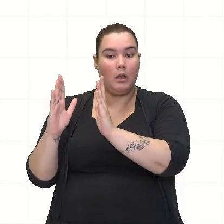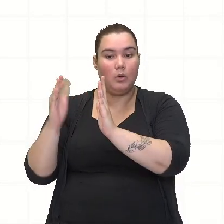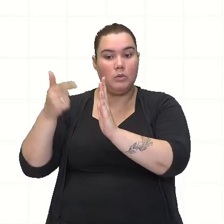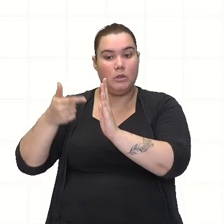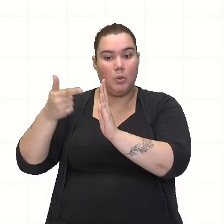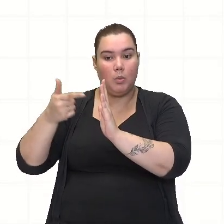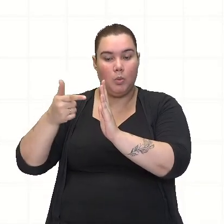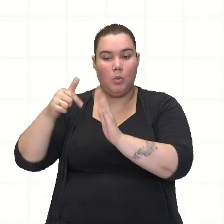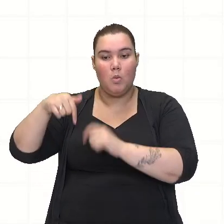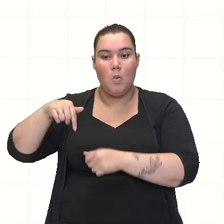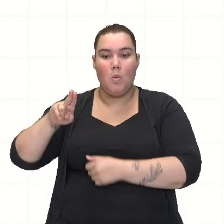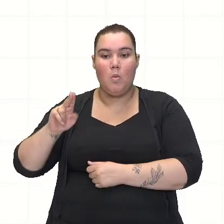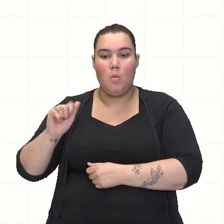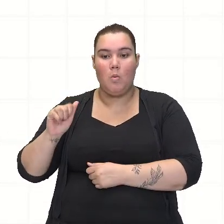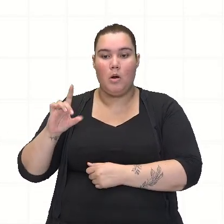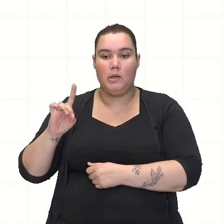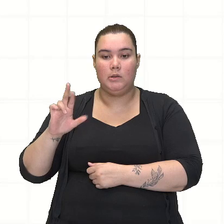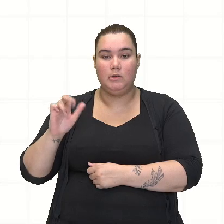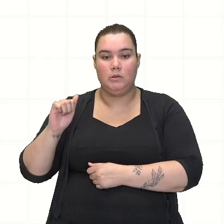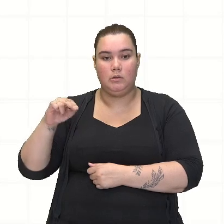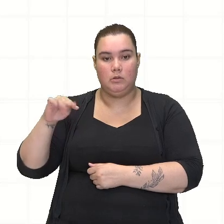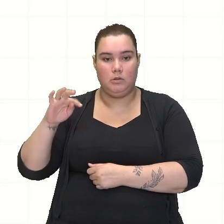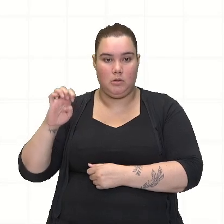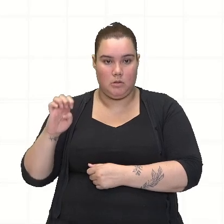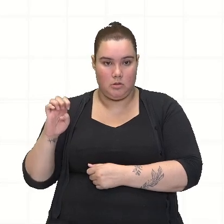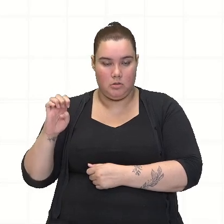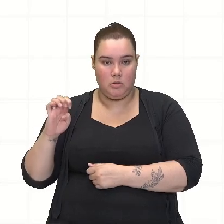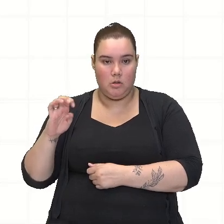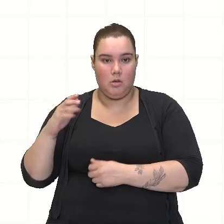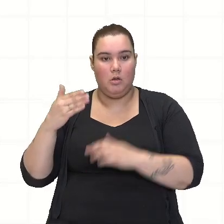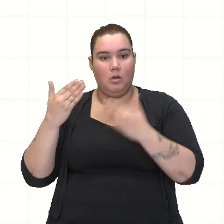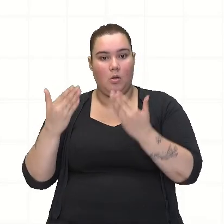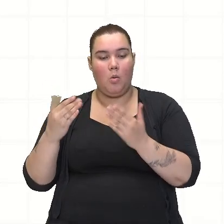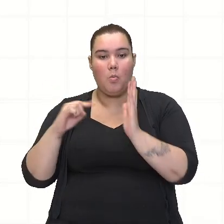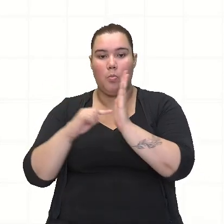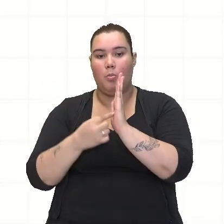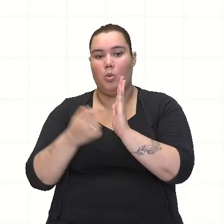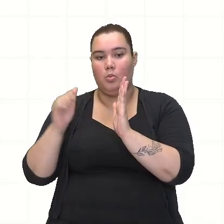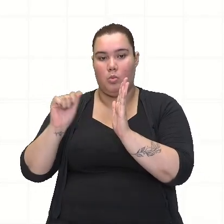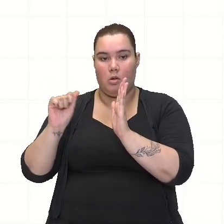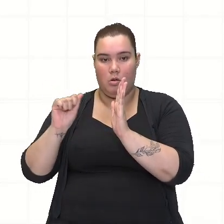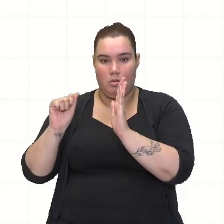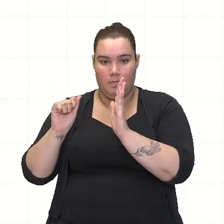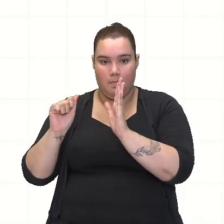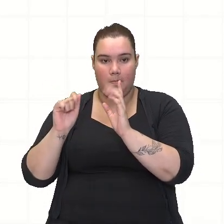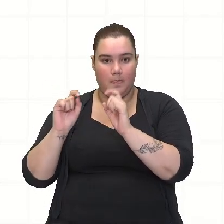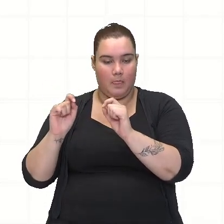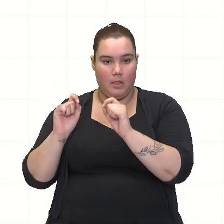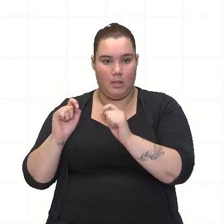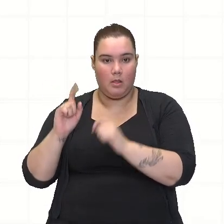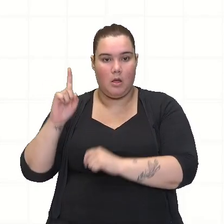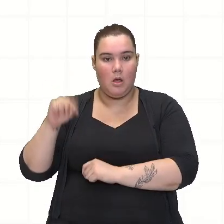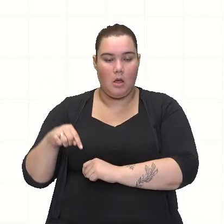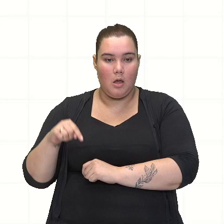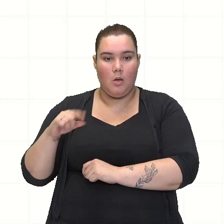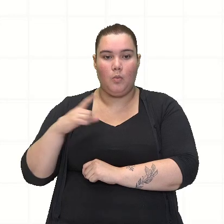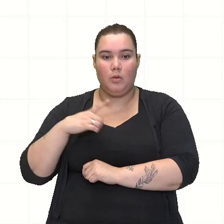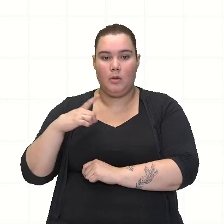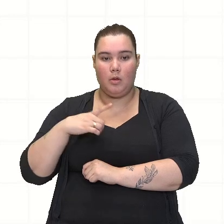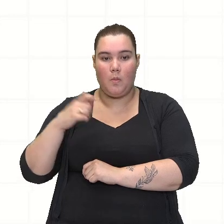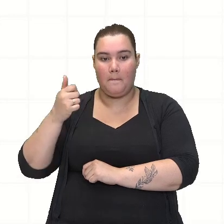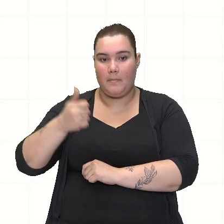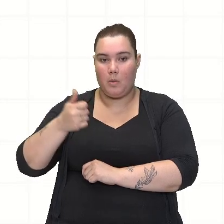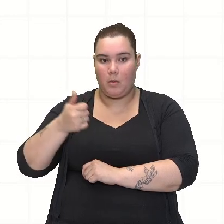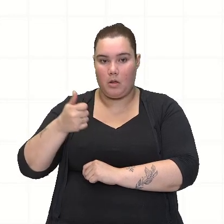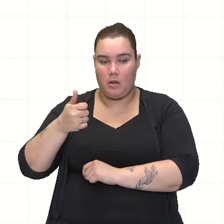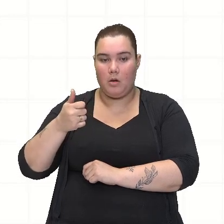quadrante, é bom que você identifique os pontos, olha. Então, o ponto A, nós estamos diante de um quadrículo, certo? O primeiro